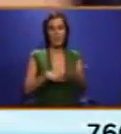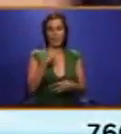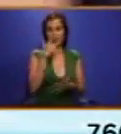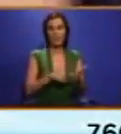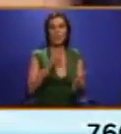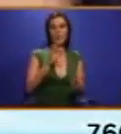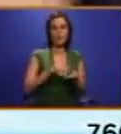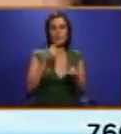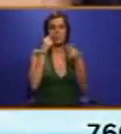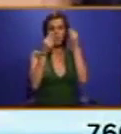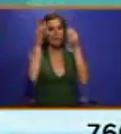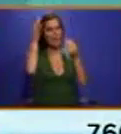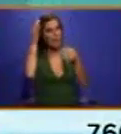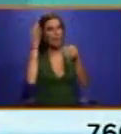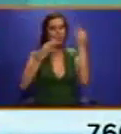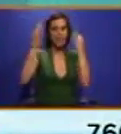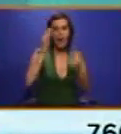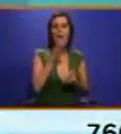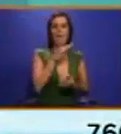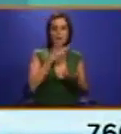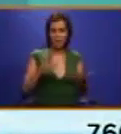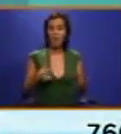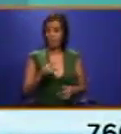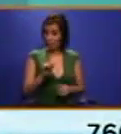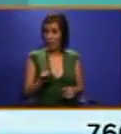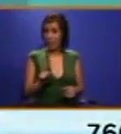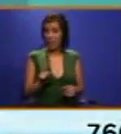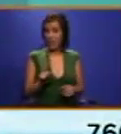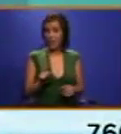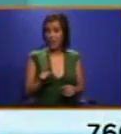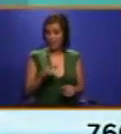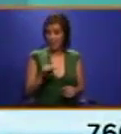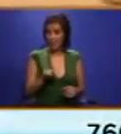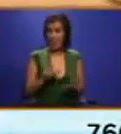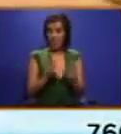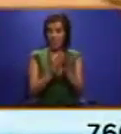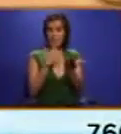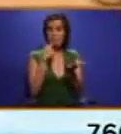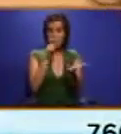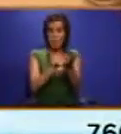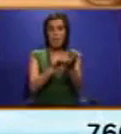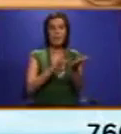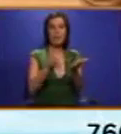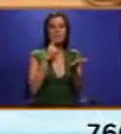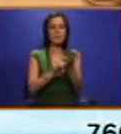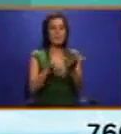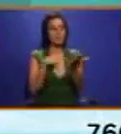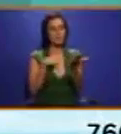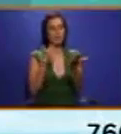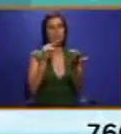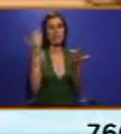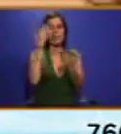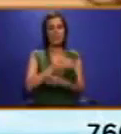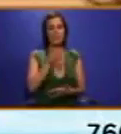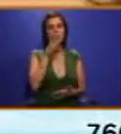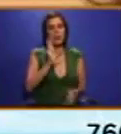que for necessário retocar o cabelo a cor e acho que a roupa também vai já tem na sua agenda agora vou ter de sair à